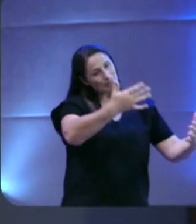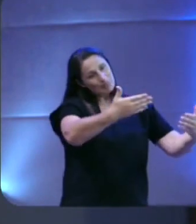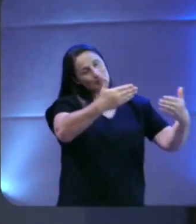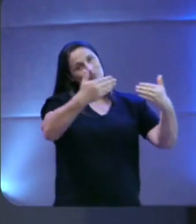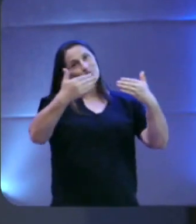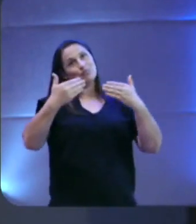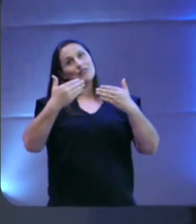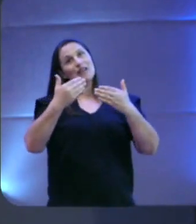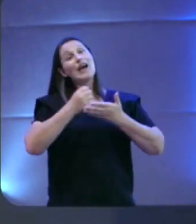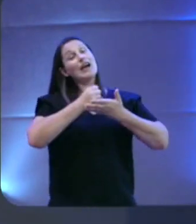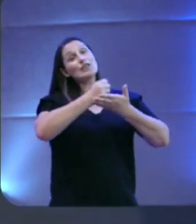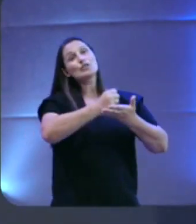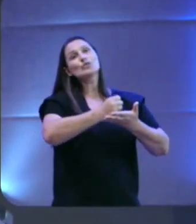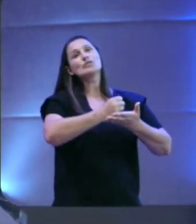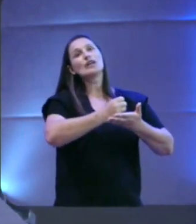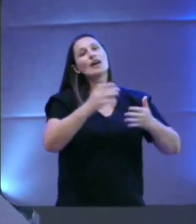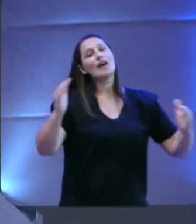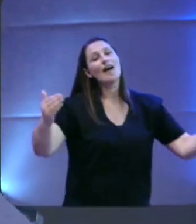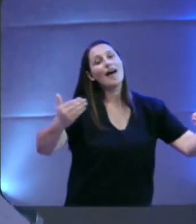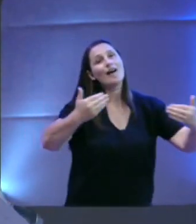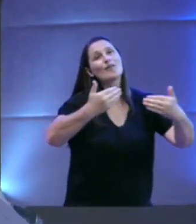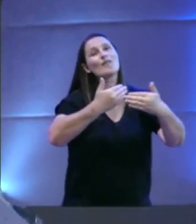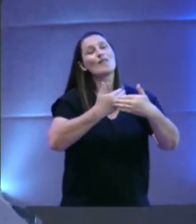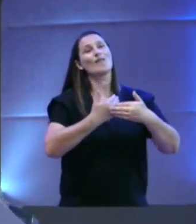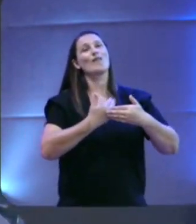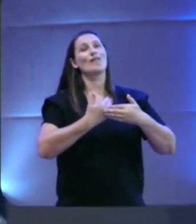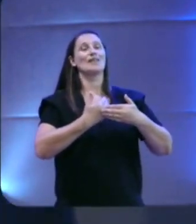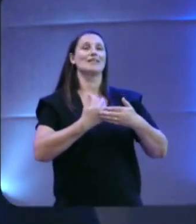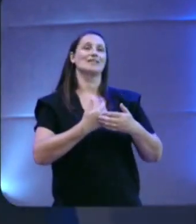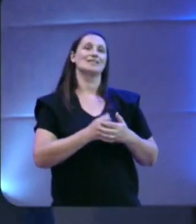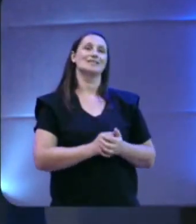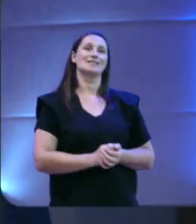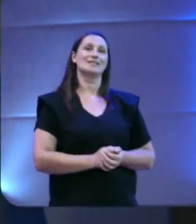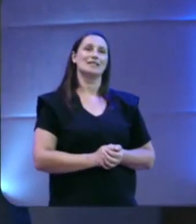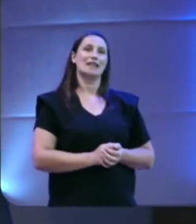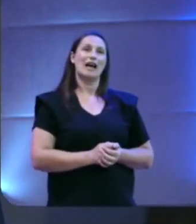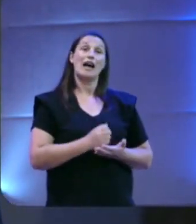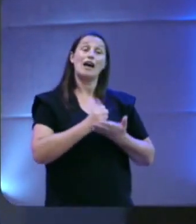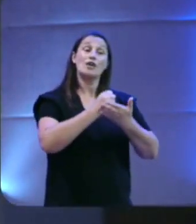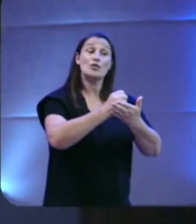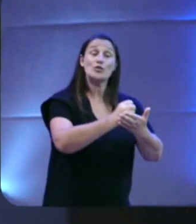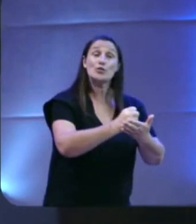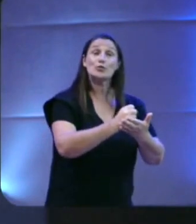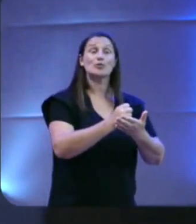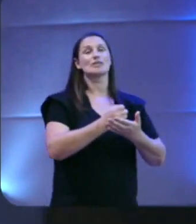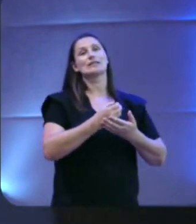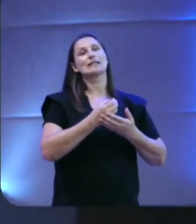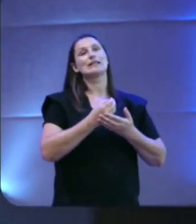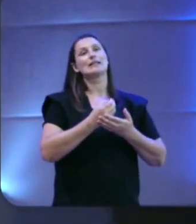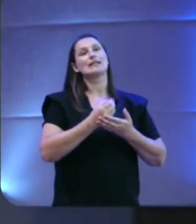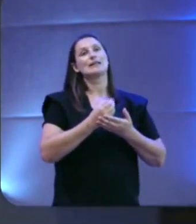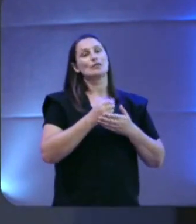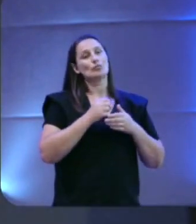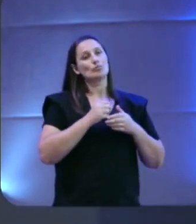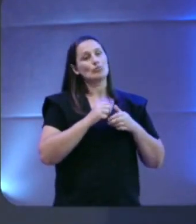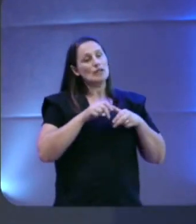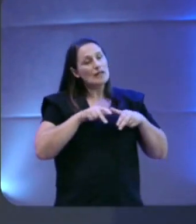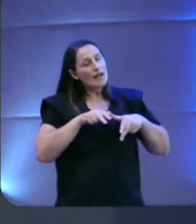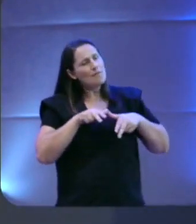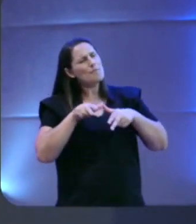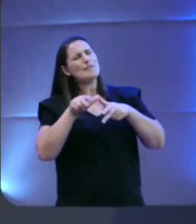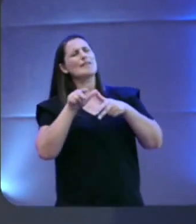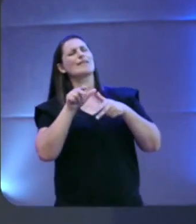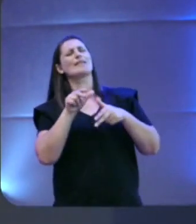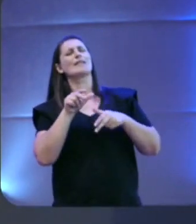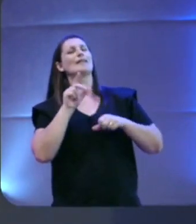igreja local. Acolhe essa pessoa, ajuda ela no processo de preparação para o batismo, caminha com ela no batismo. E aí você não